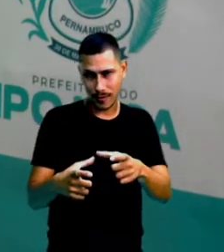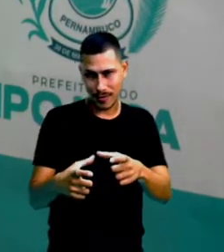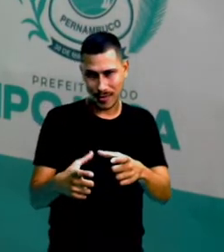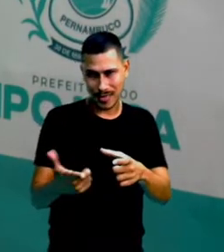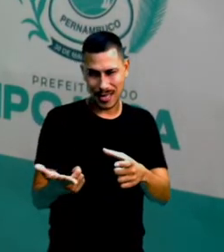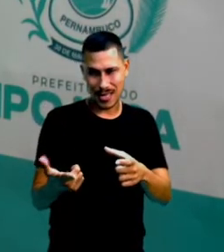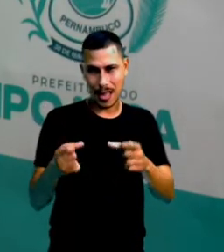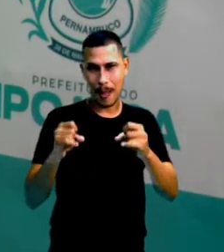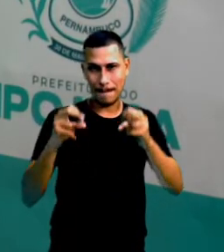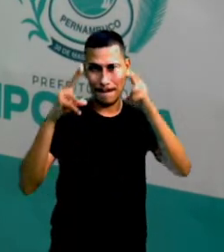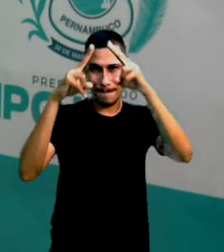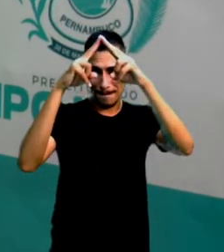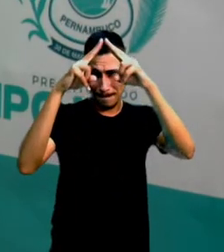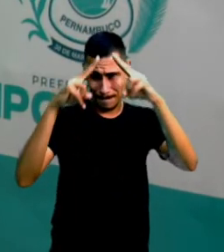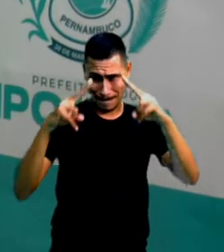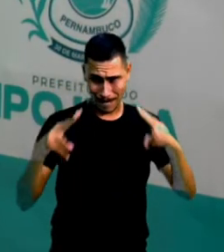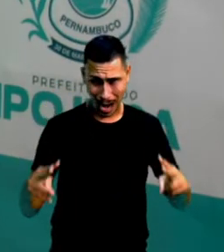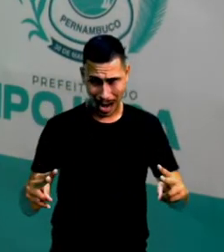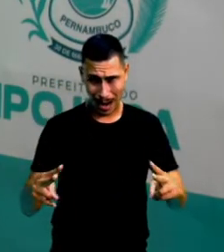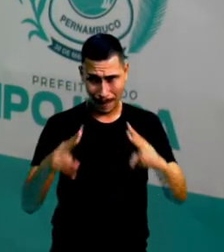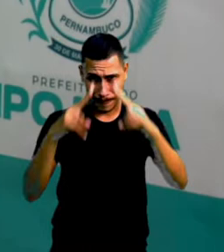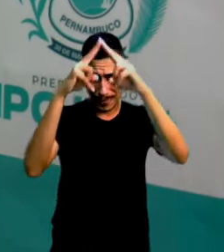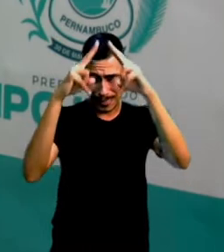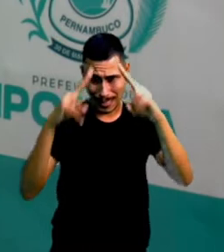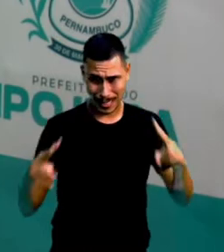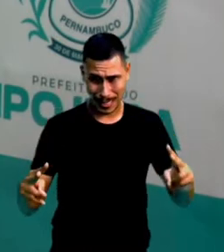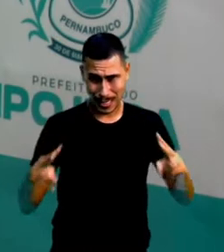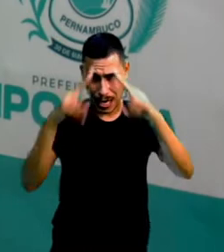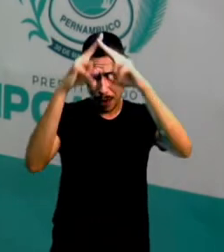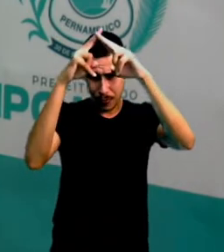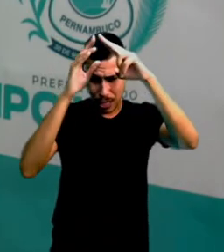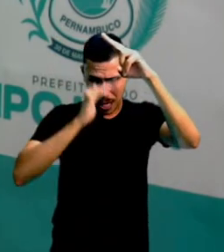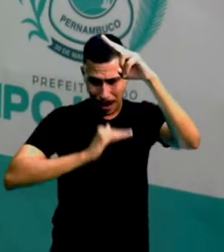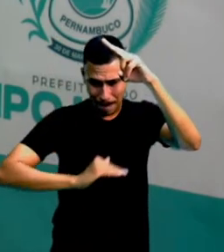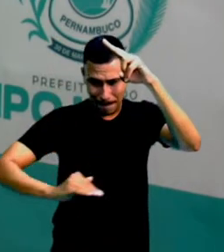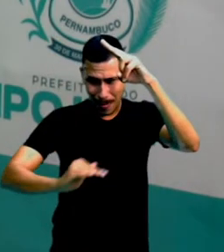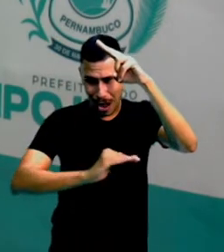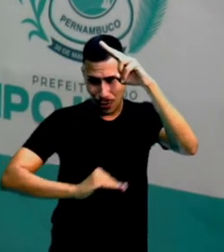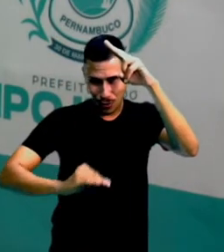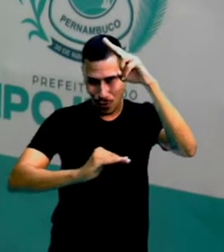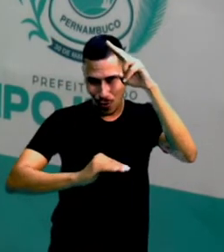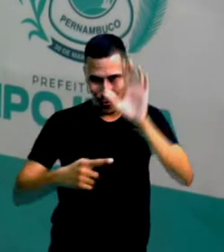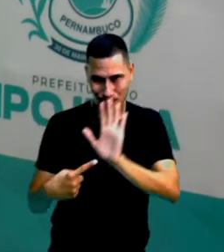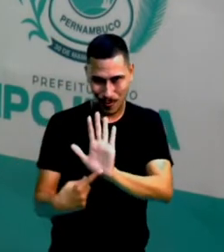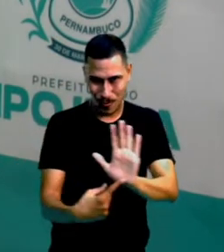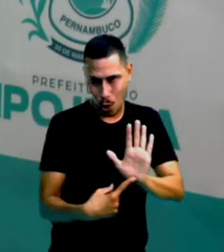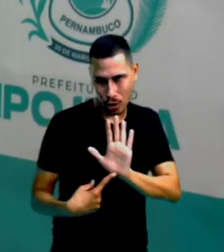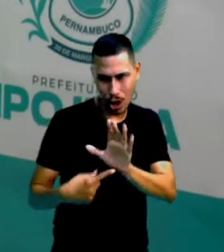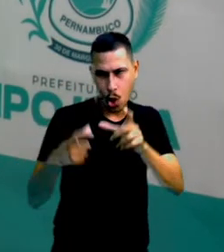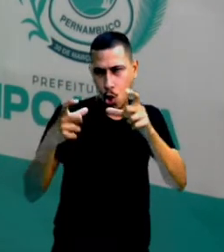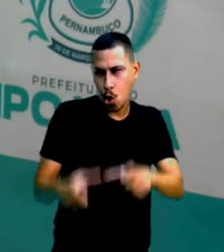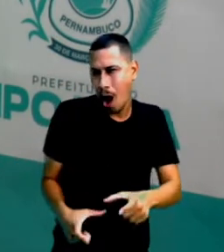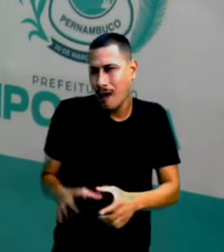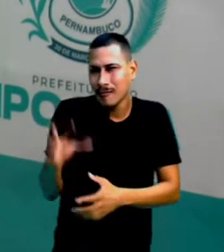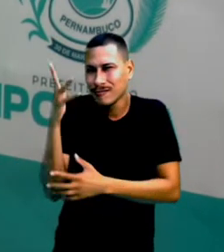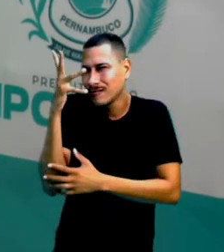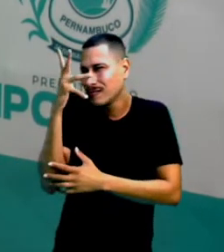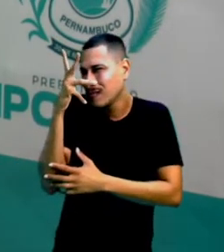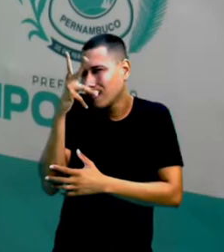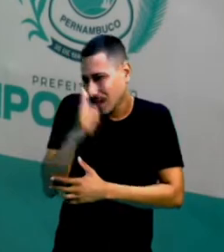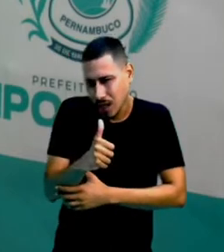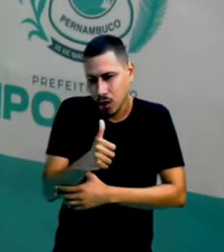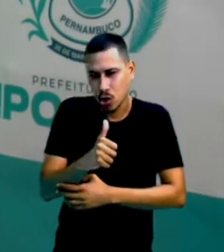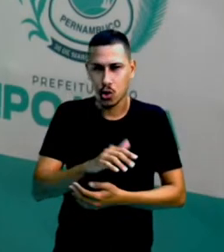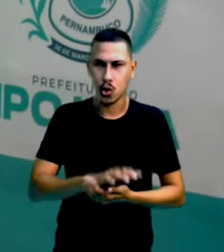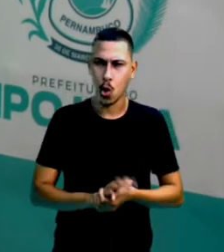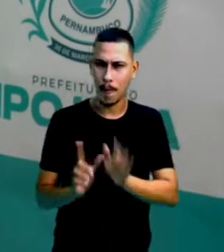da pirâmide do Louvre, que é a entrada do museu, inclusive. É um lugar fantástico, assim, é um lugar incrível.